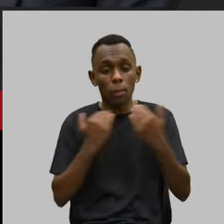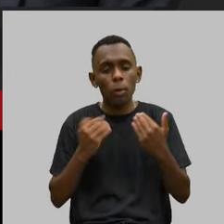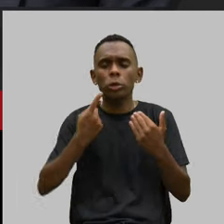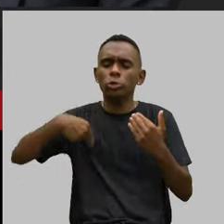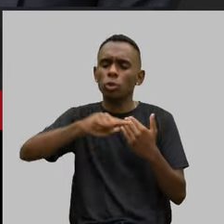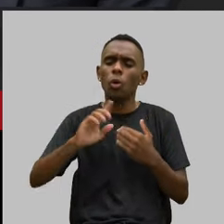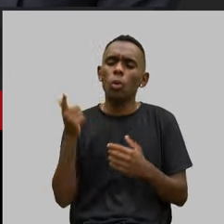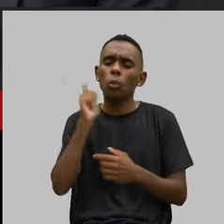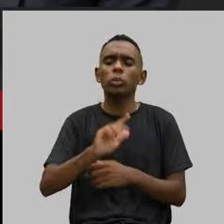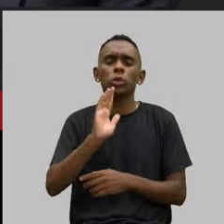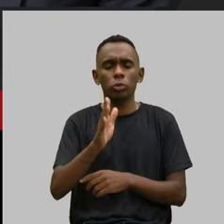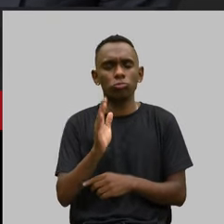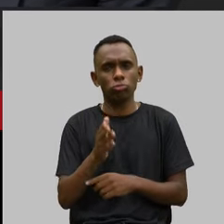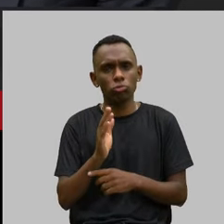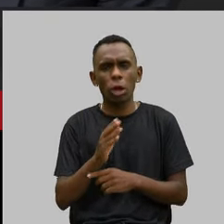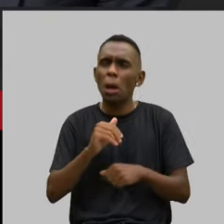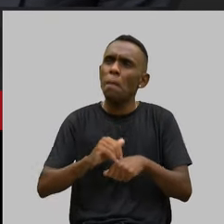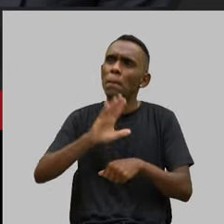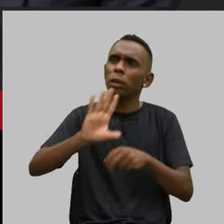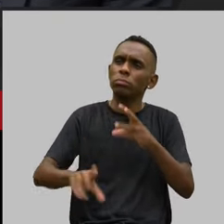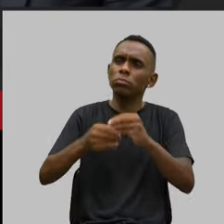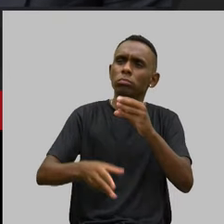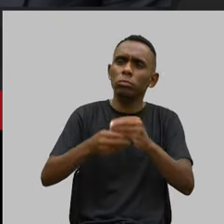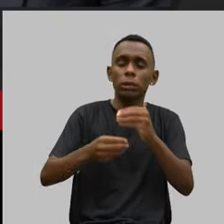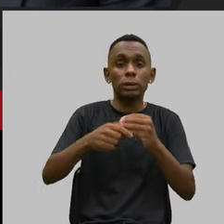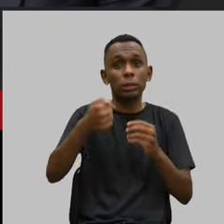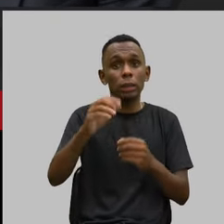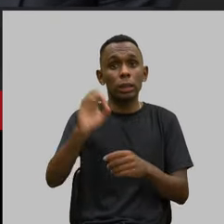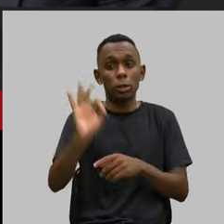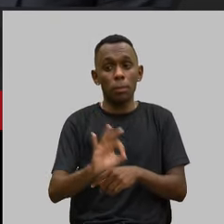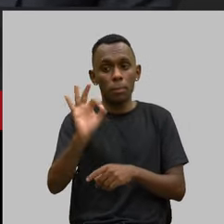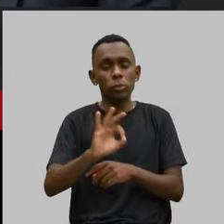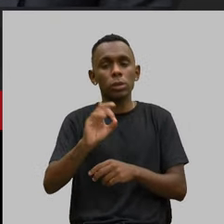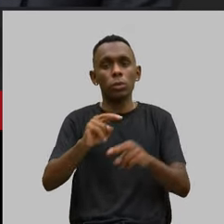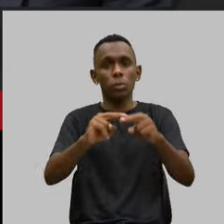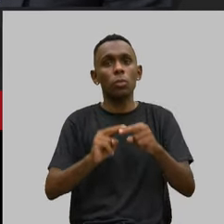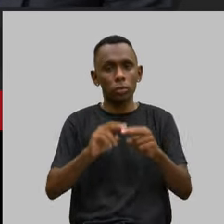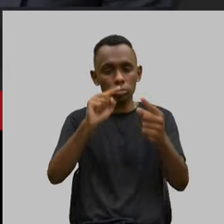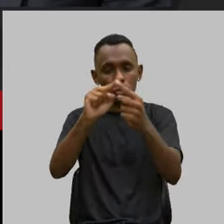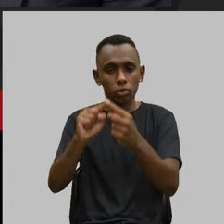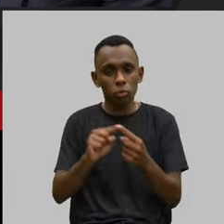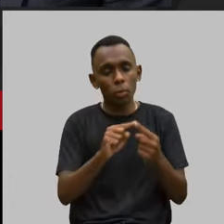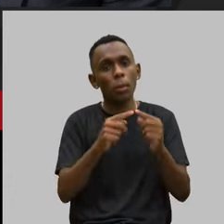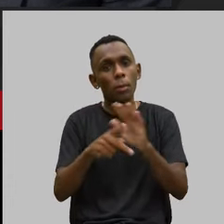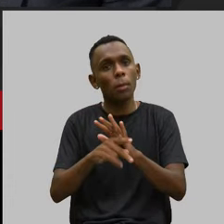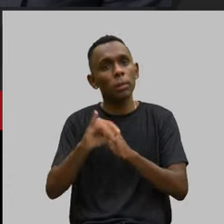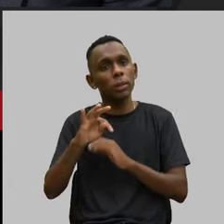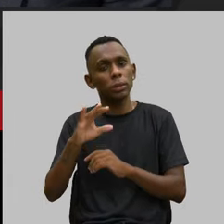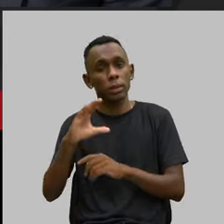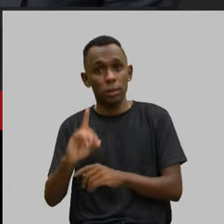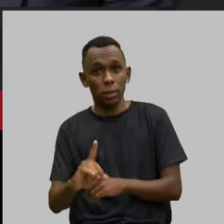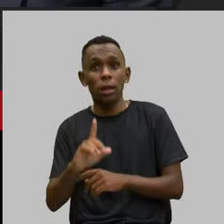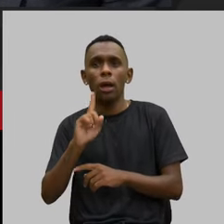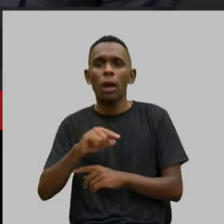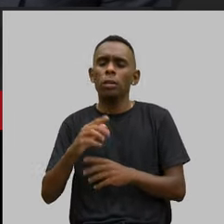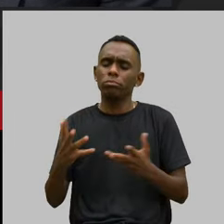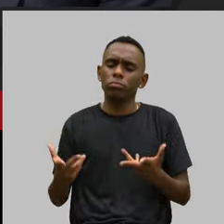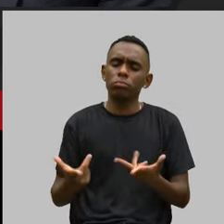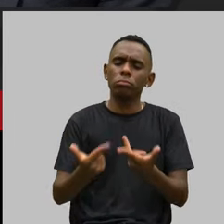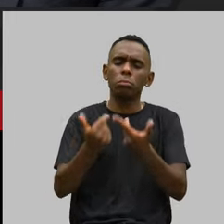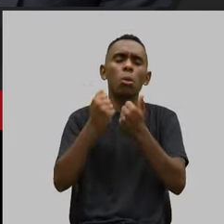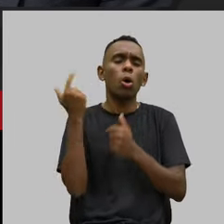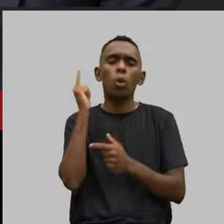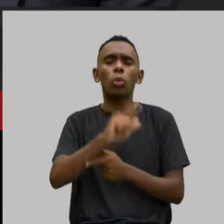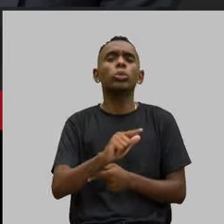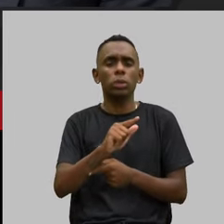conseguimos endereçar mais de 70% de todo os fatos geradores do itcd e tem sido um caso de sucesso por